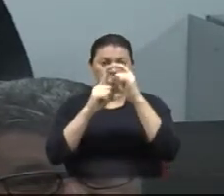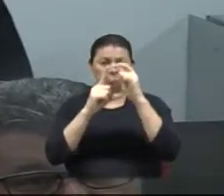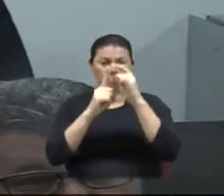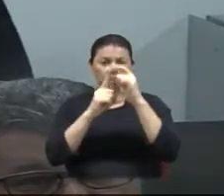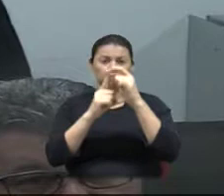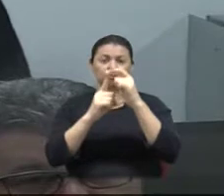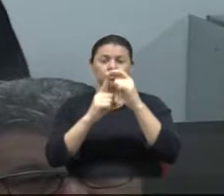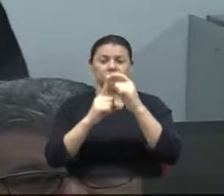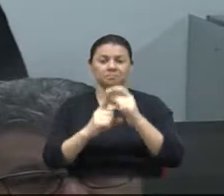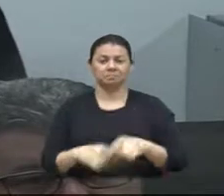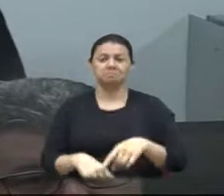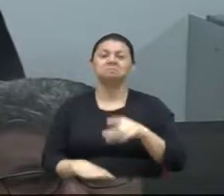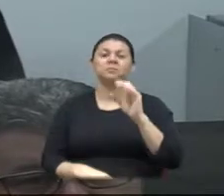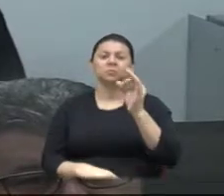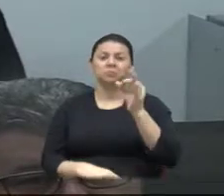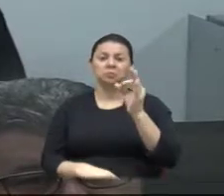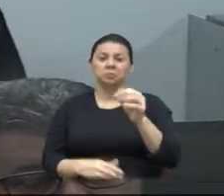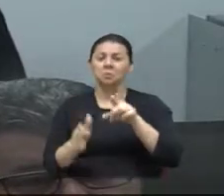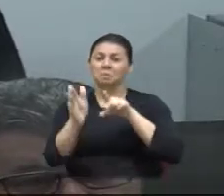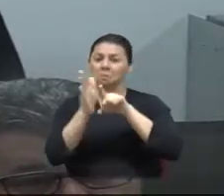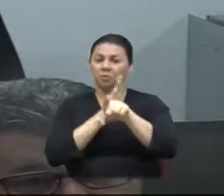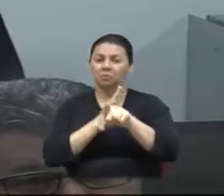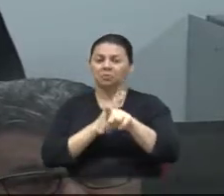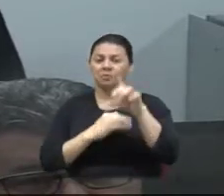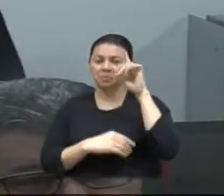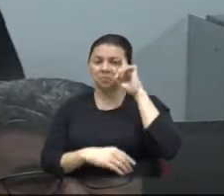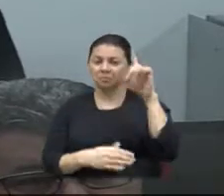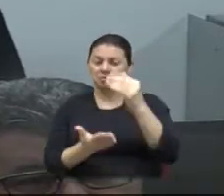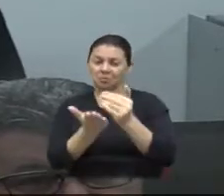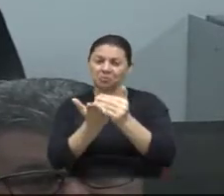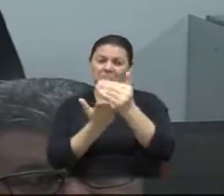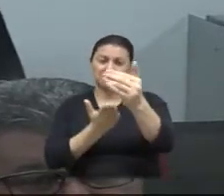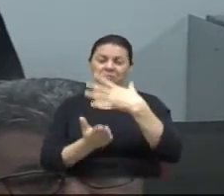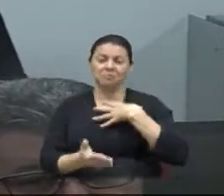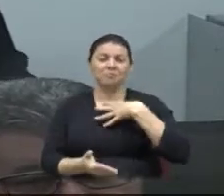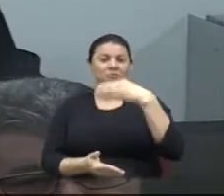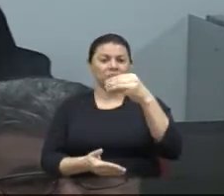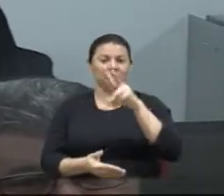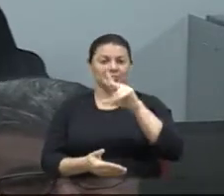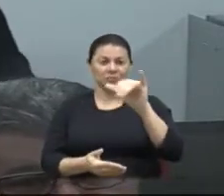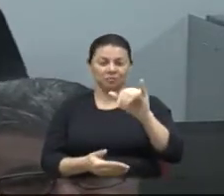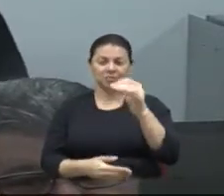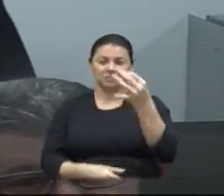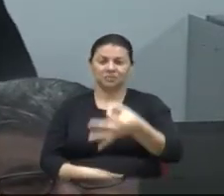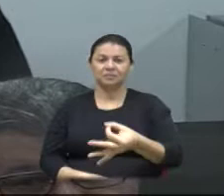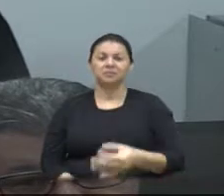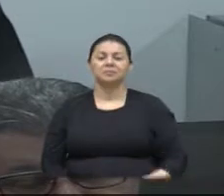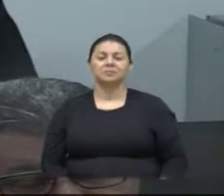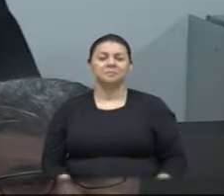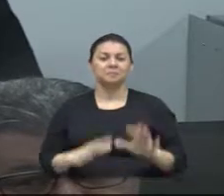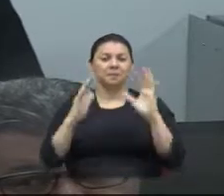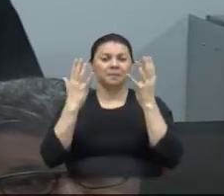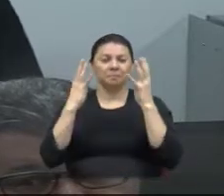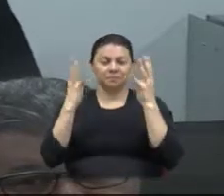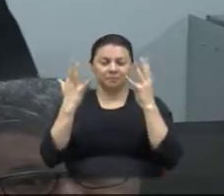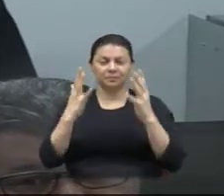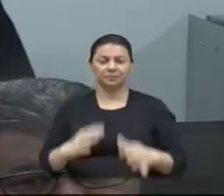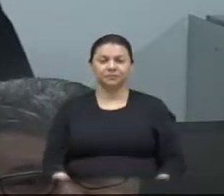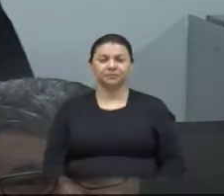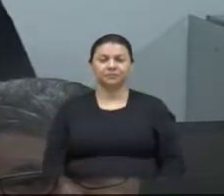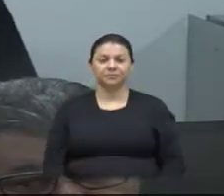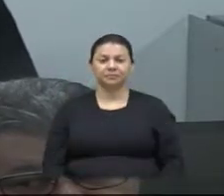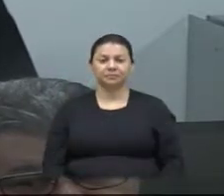certeza que meus filhos vão de novo então parabéns vereador a constância essa homenagem como pastor nilton